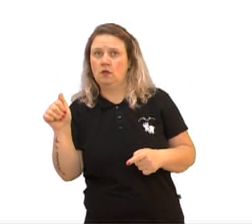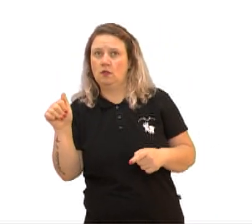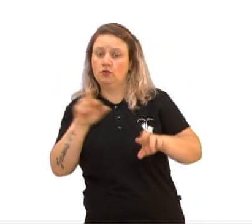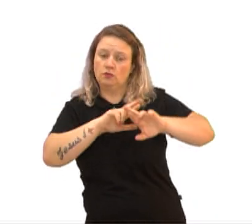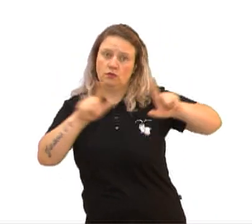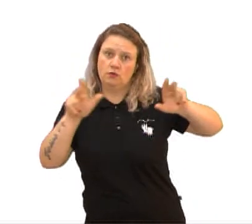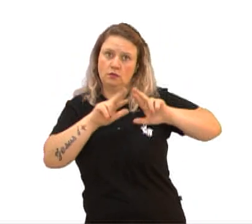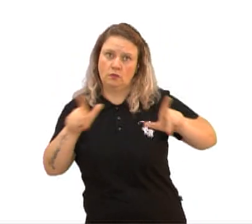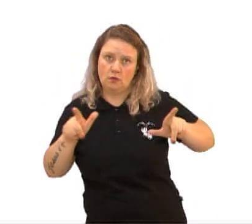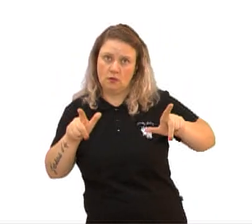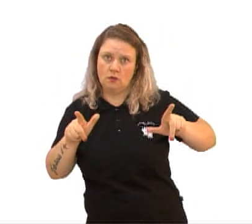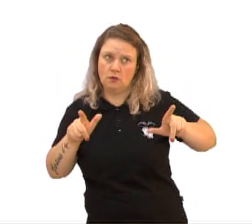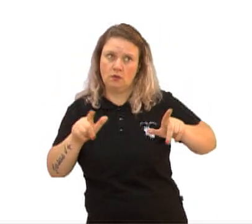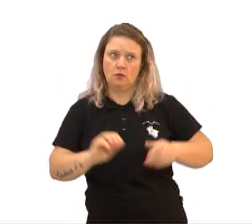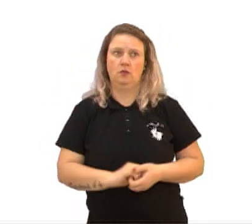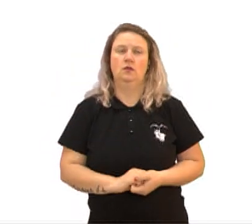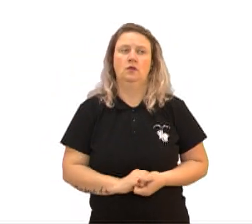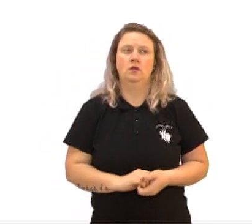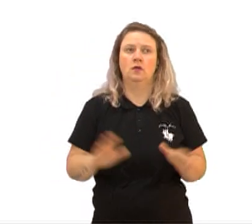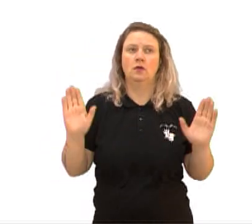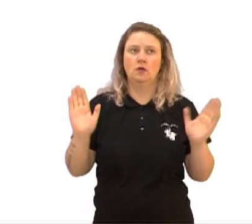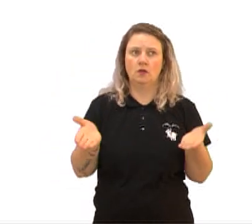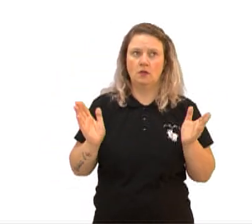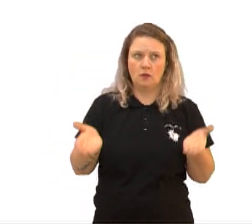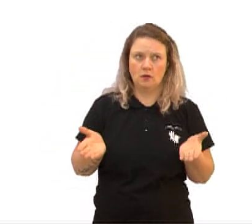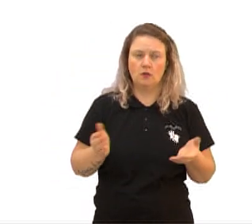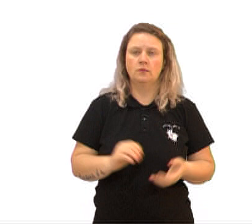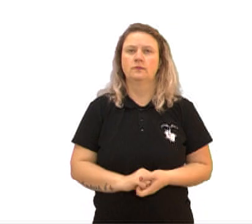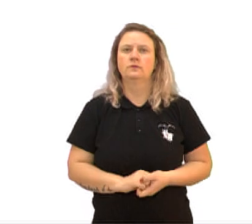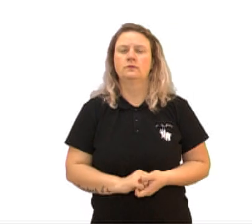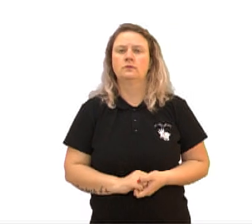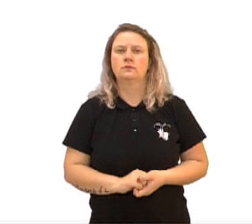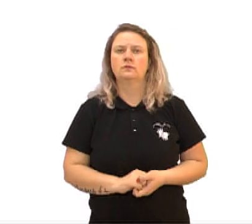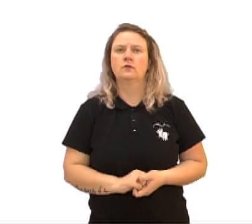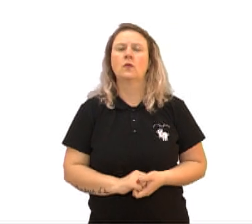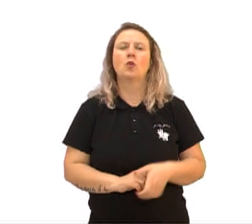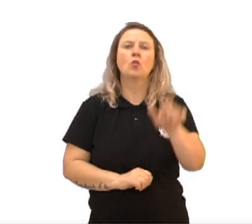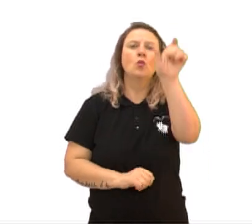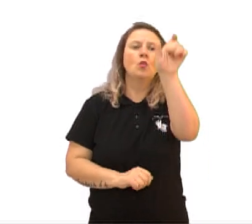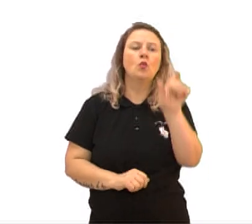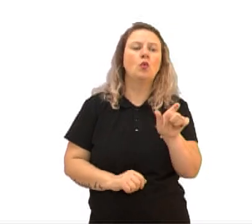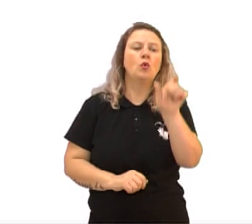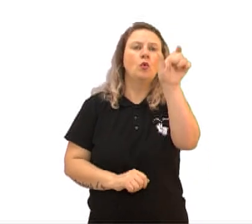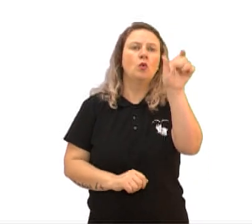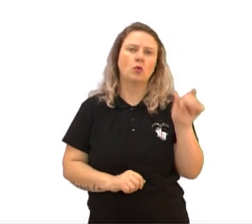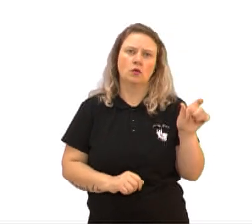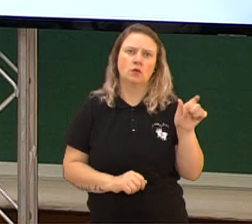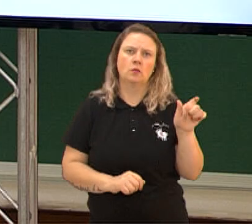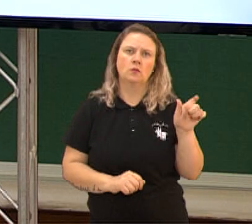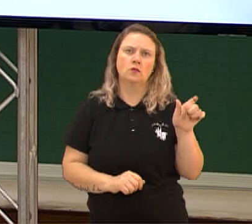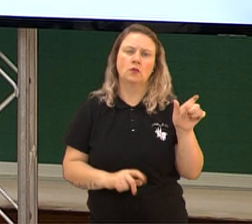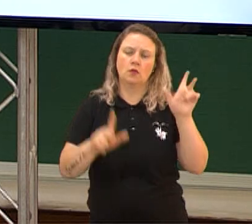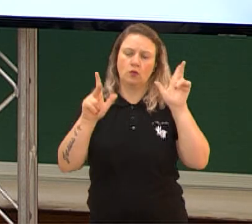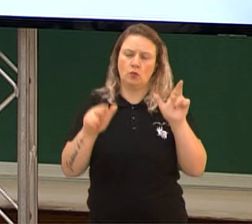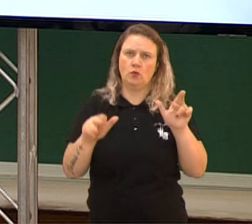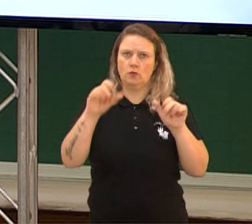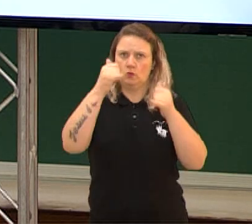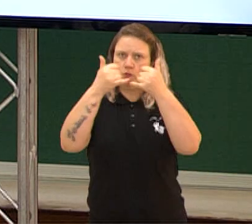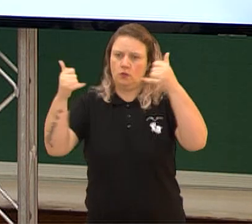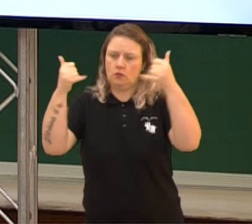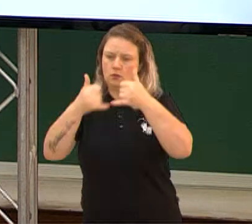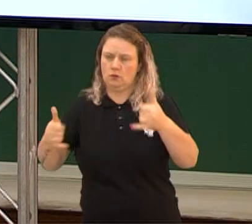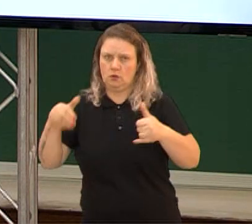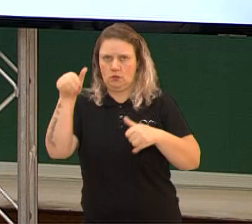da B, beleza? Fazendo a multiplicação nessa ordem, o número de colunas da E é igual ao número de linhas da A. Então eu